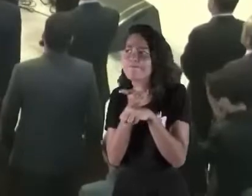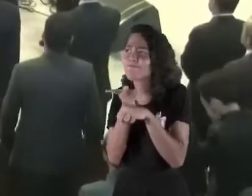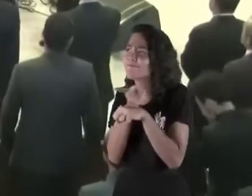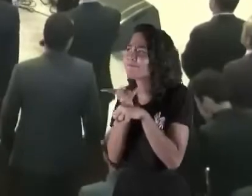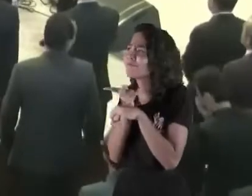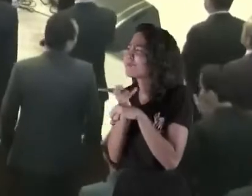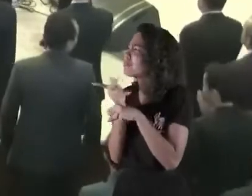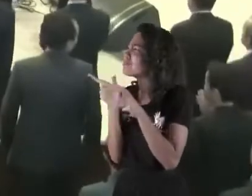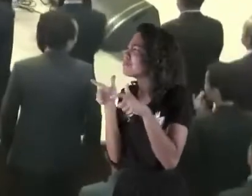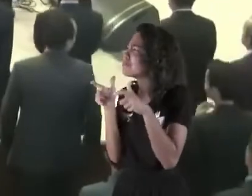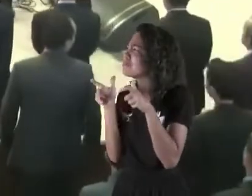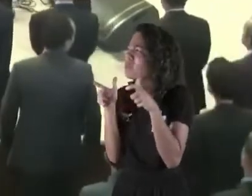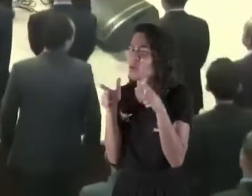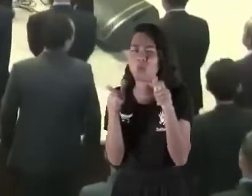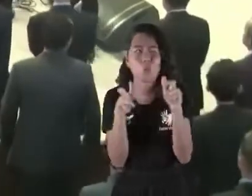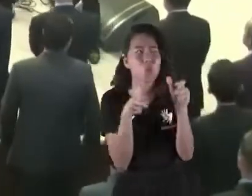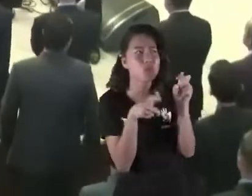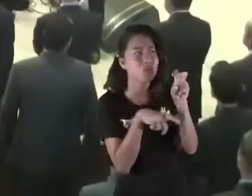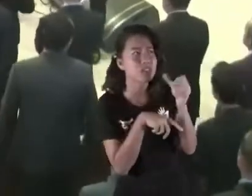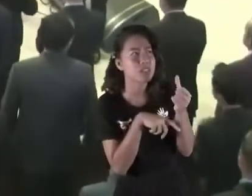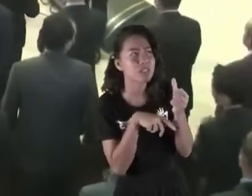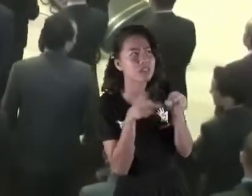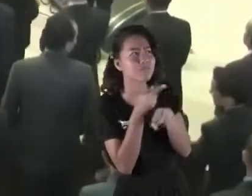Cadê a 56? Vem.